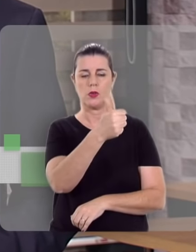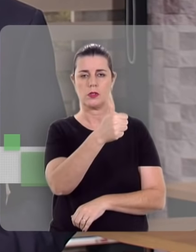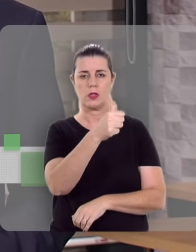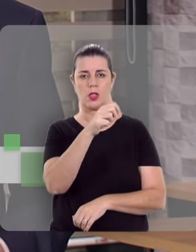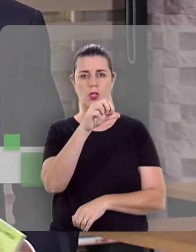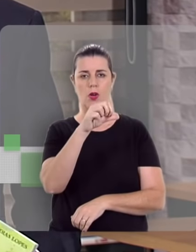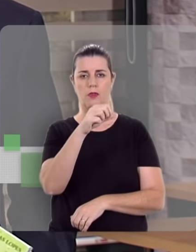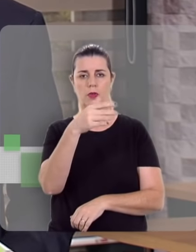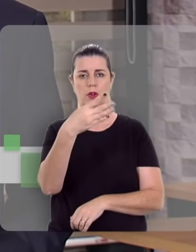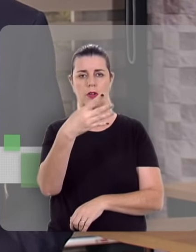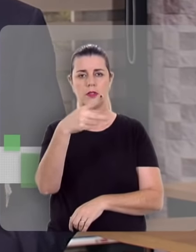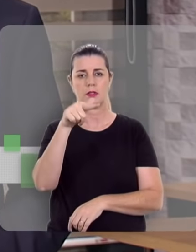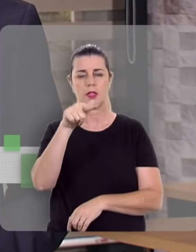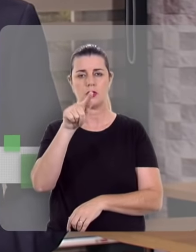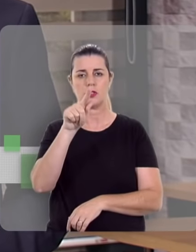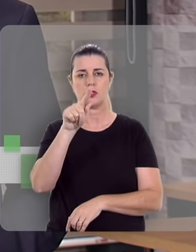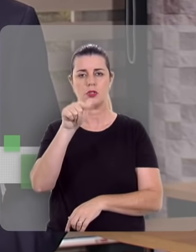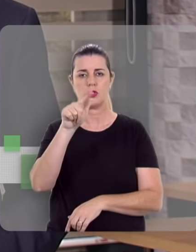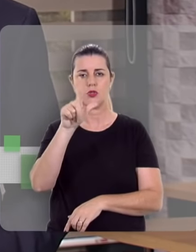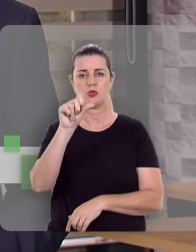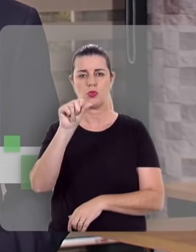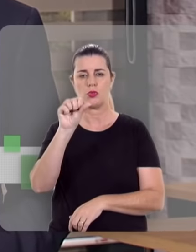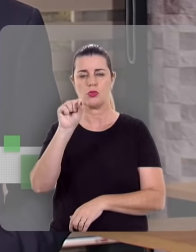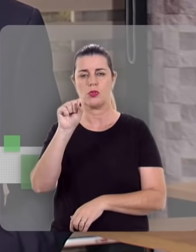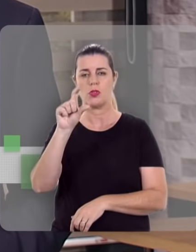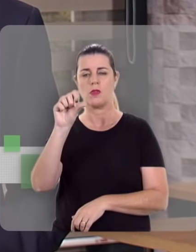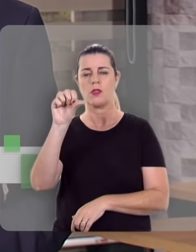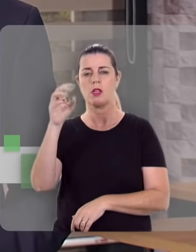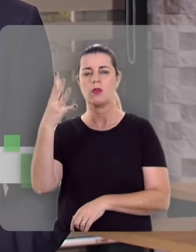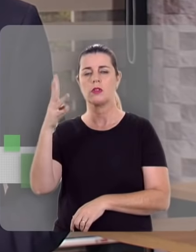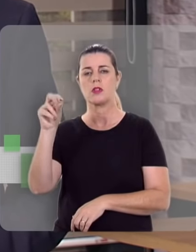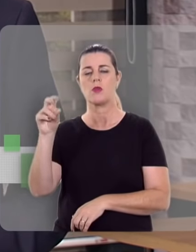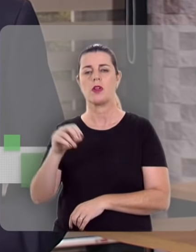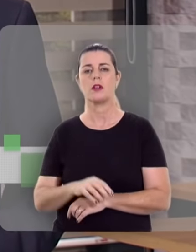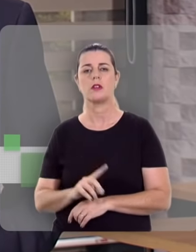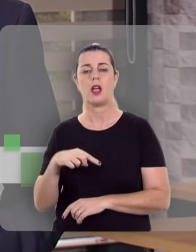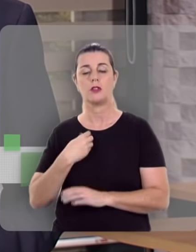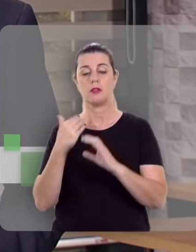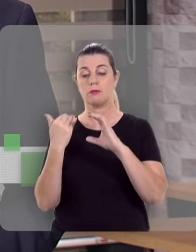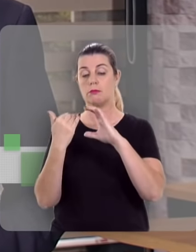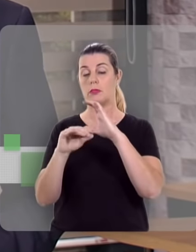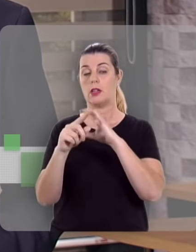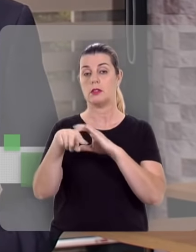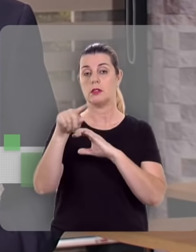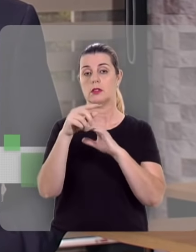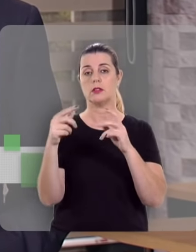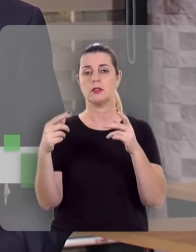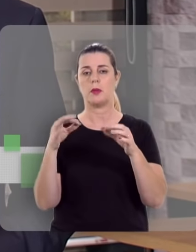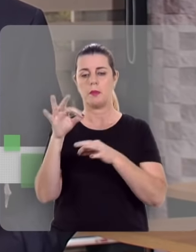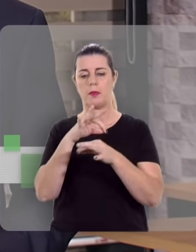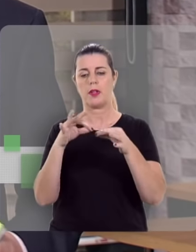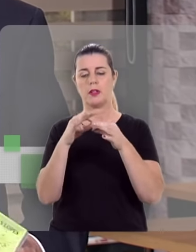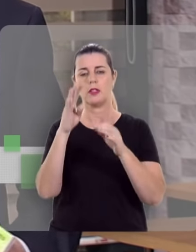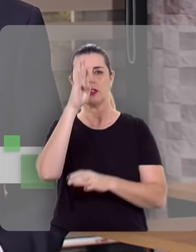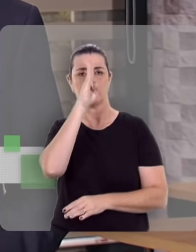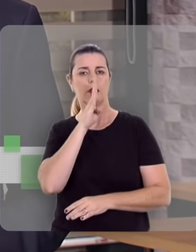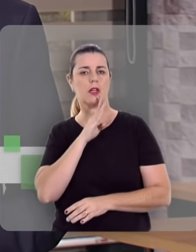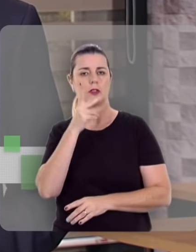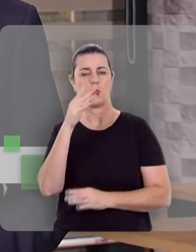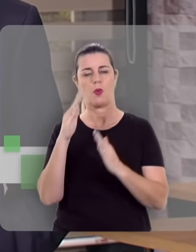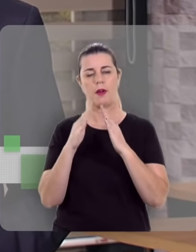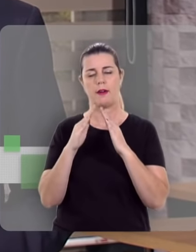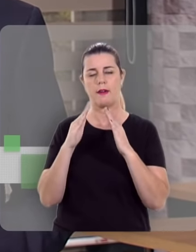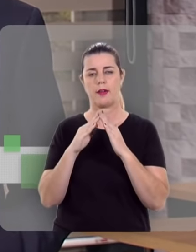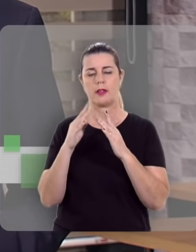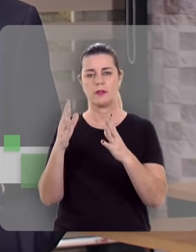área 11 947 18 94 50 e a gente vai te mandar um presente gratuitamente na